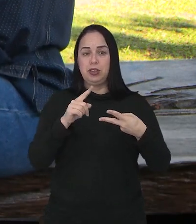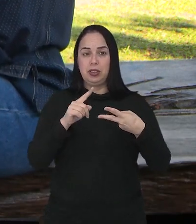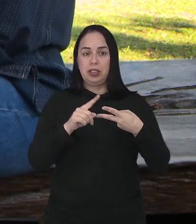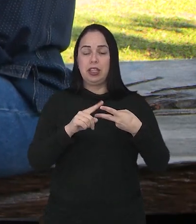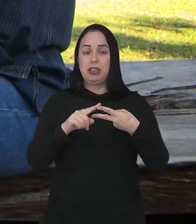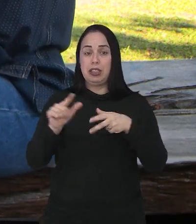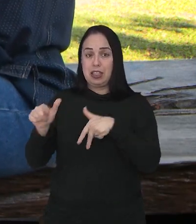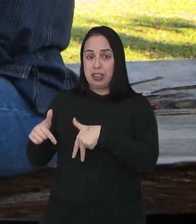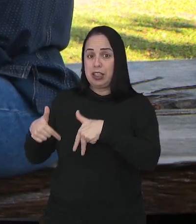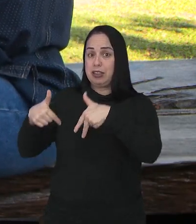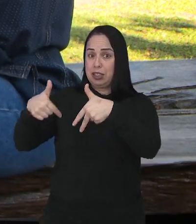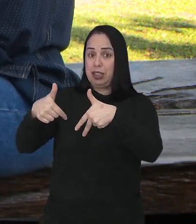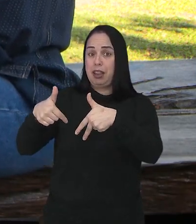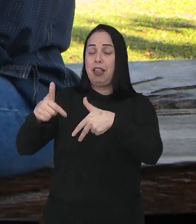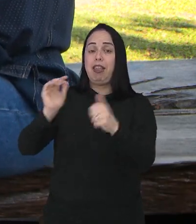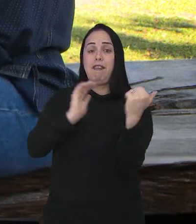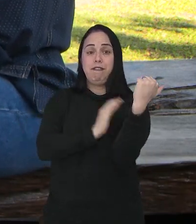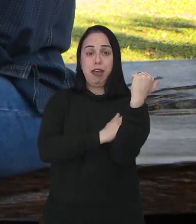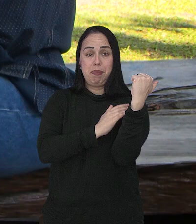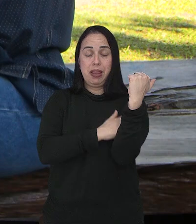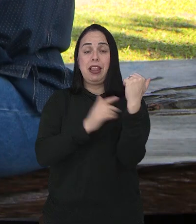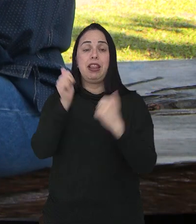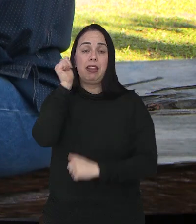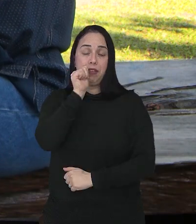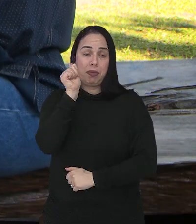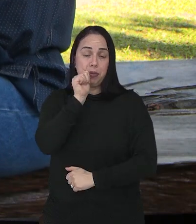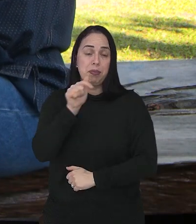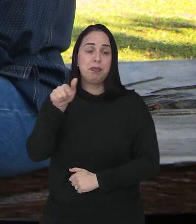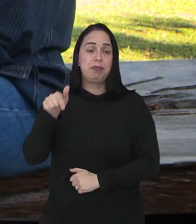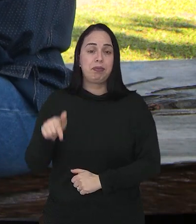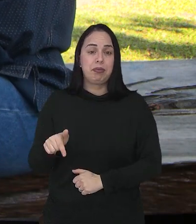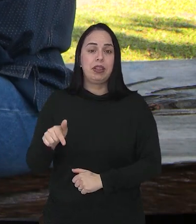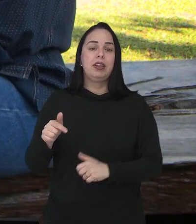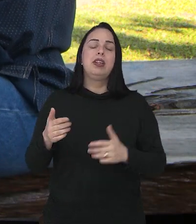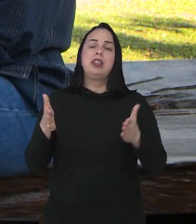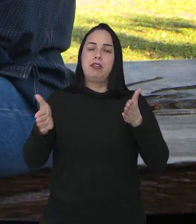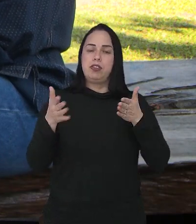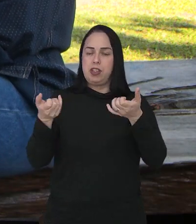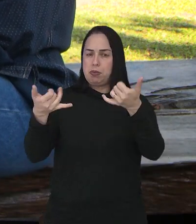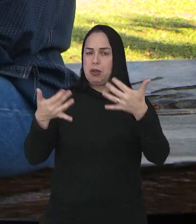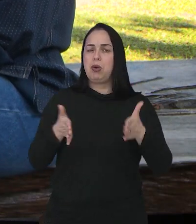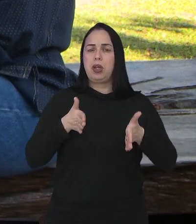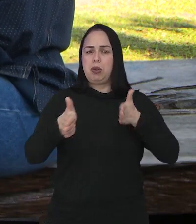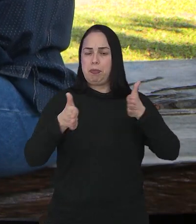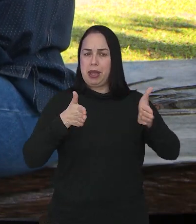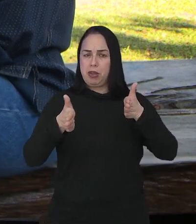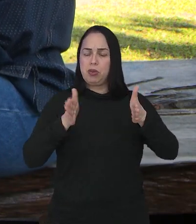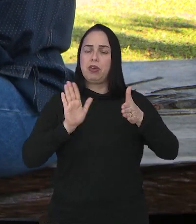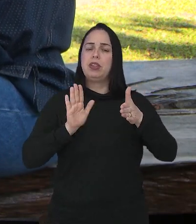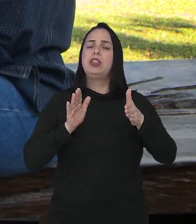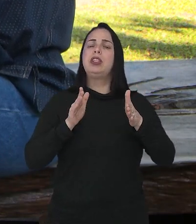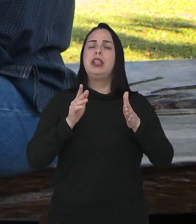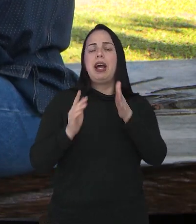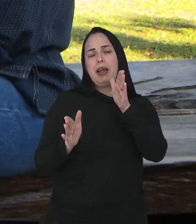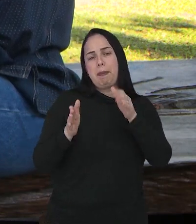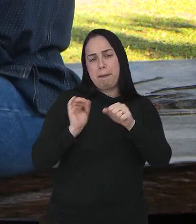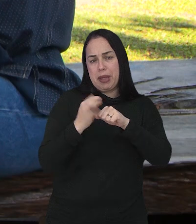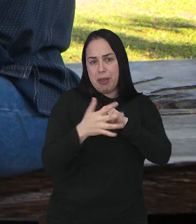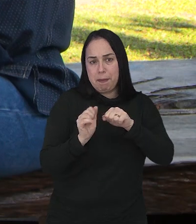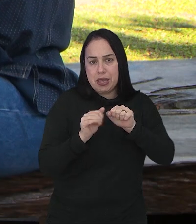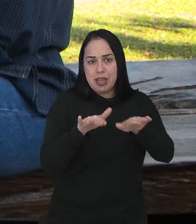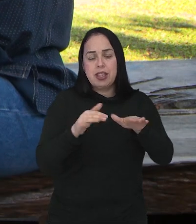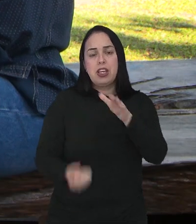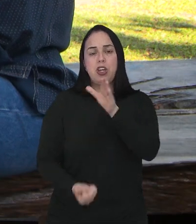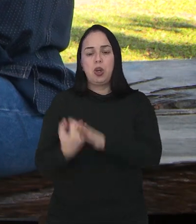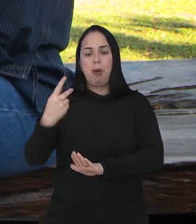empenho na luta pelas causas femininas. Você comentou que durante a pandemia você criou o projeto, né?